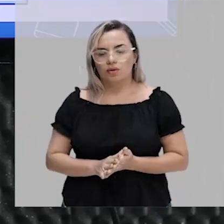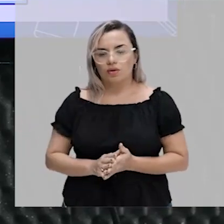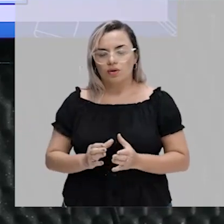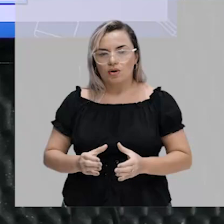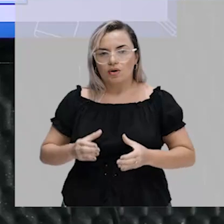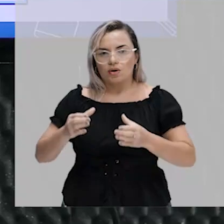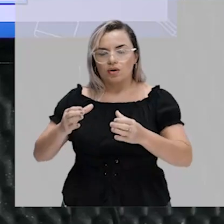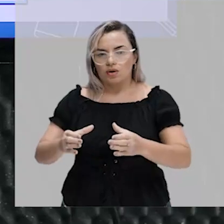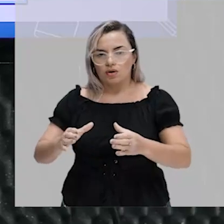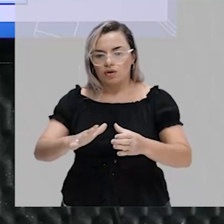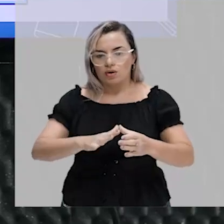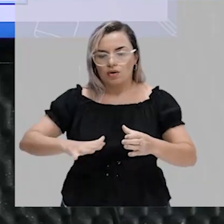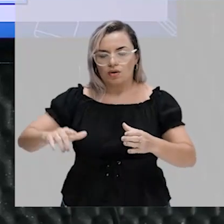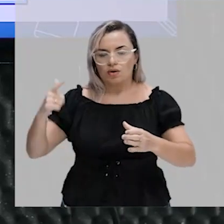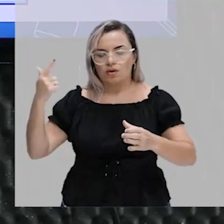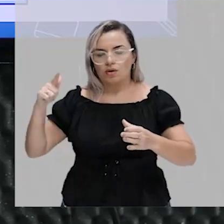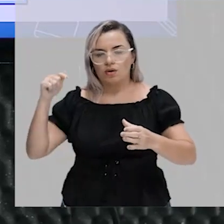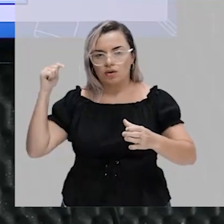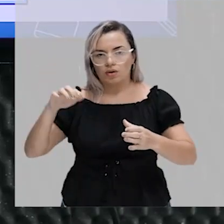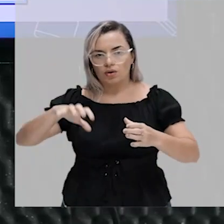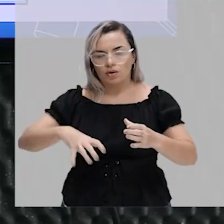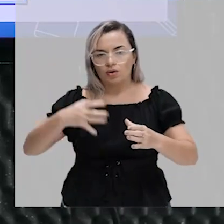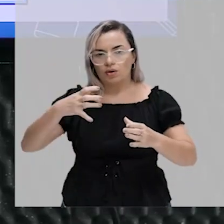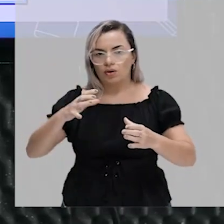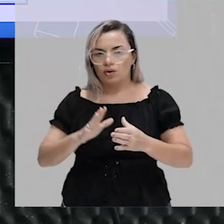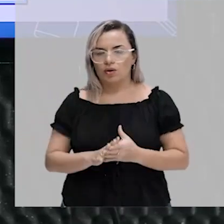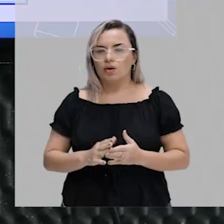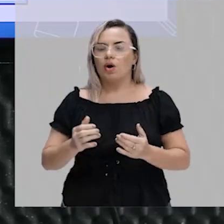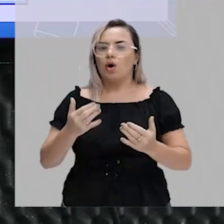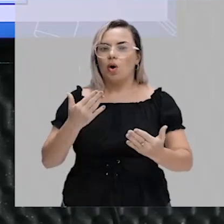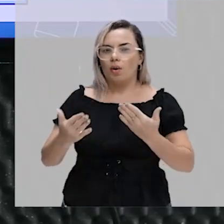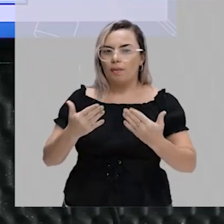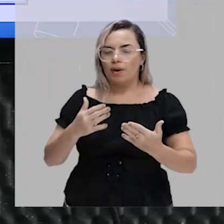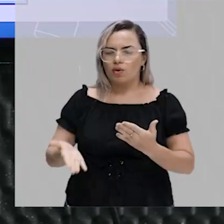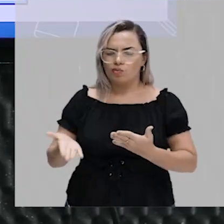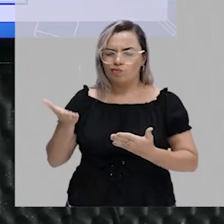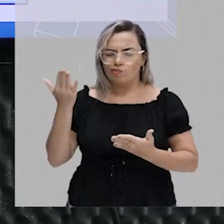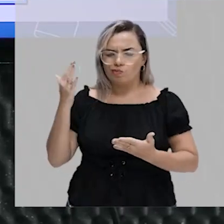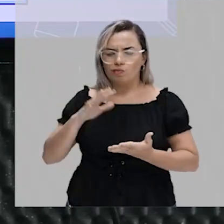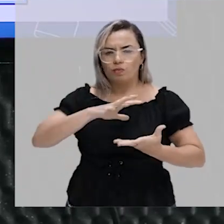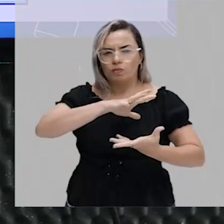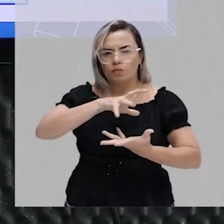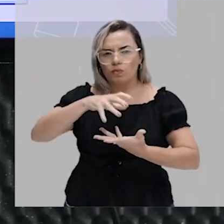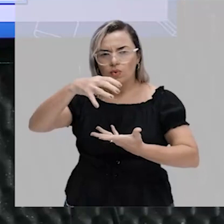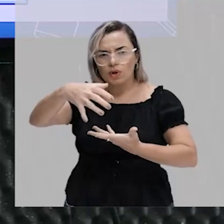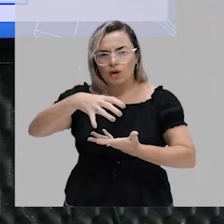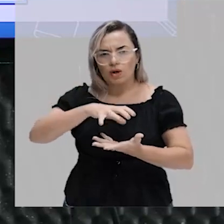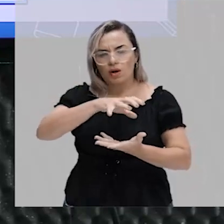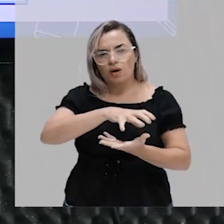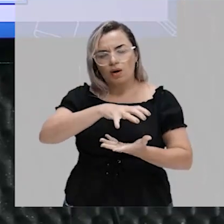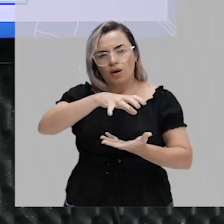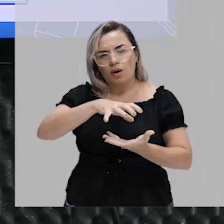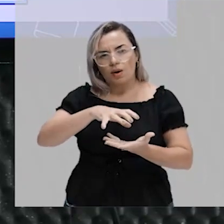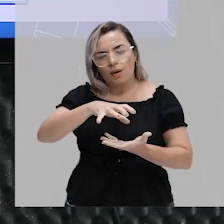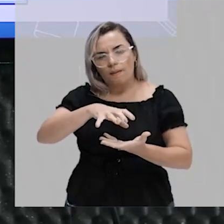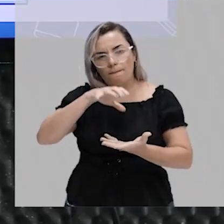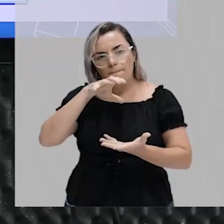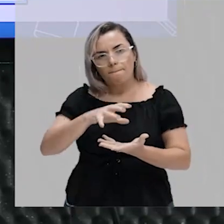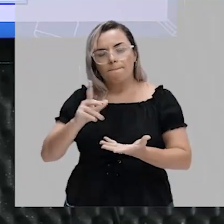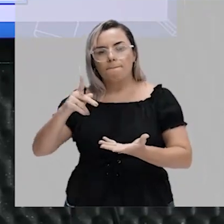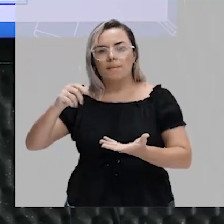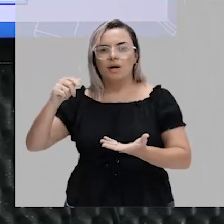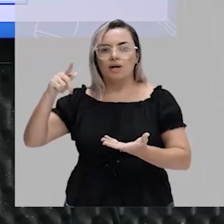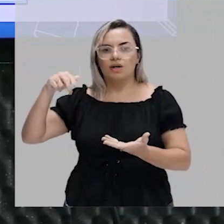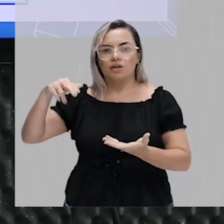acontecido lá quando o planeta tinha apenas um único continente, o Pangeia. Imagine que todos os seres vivos viviam ali no mesmo